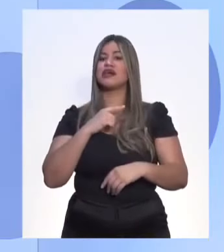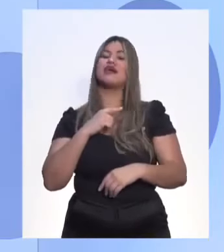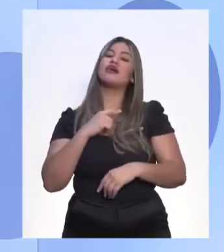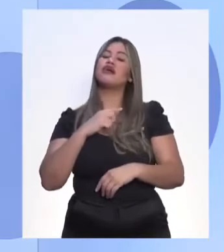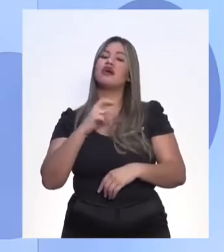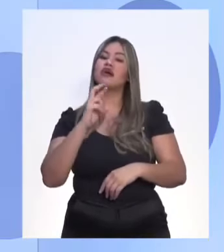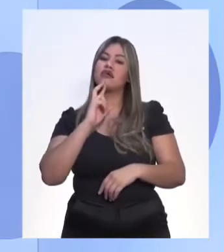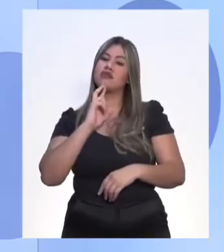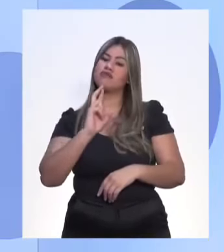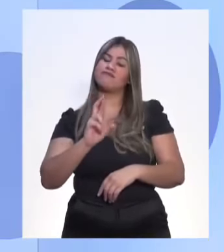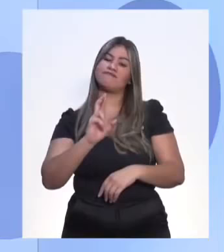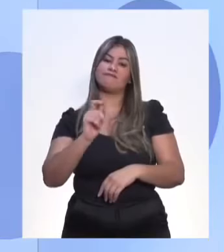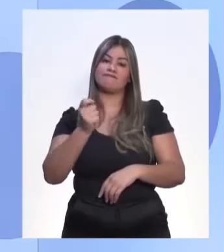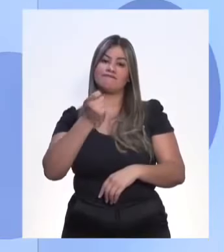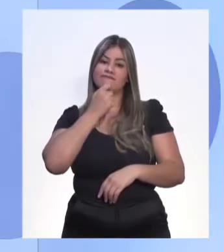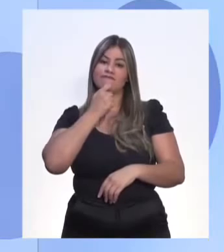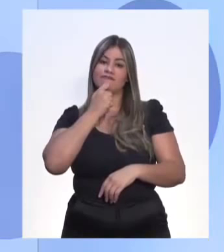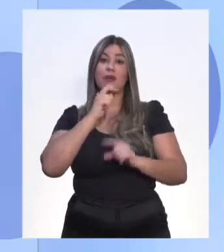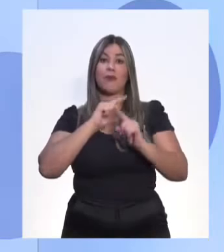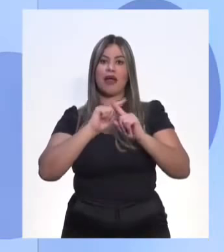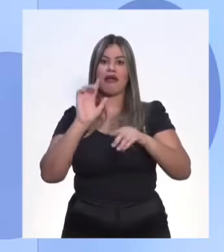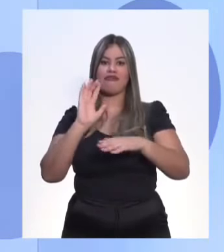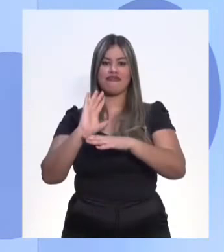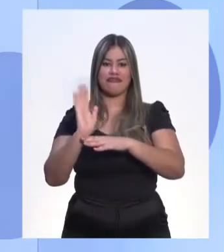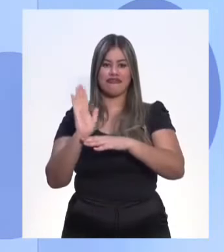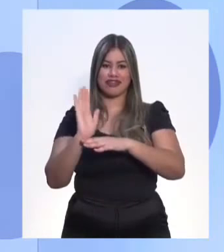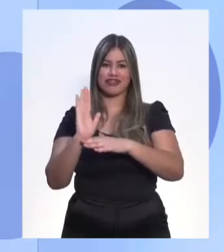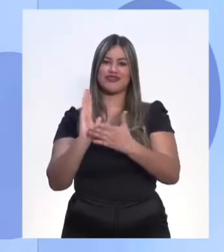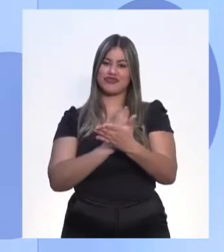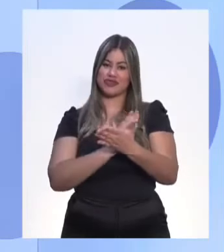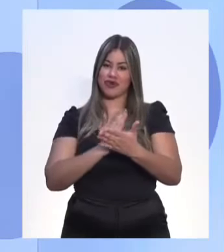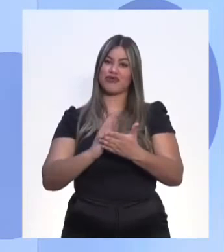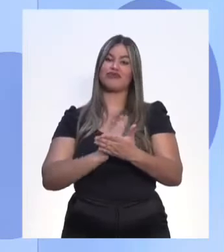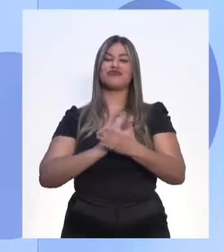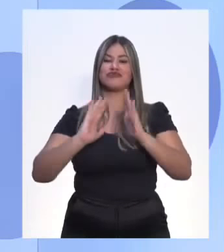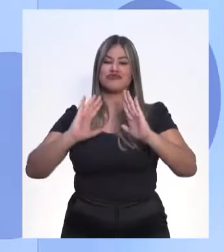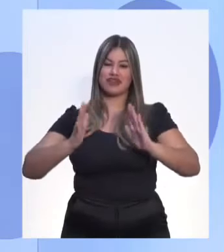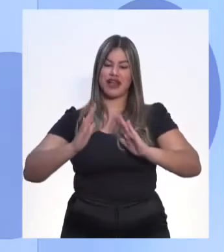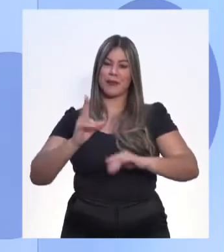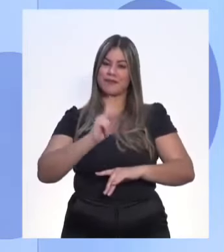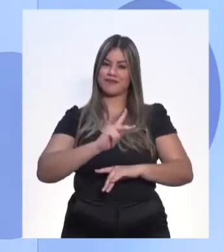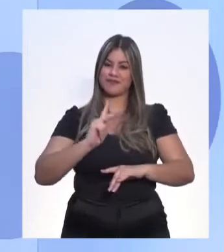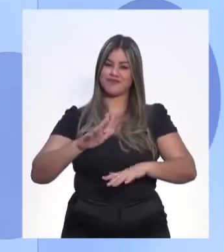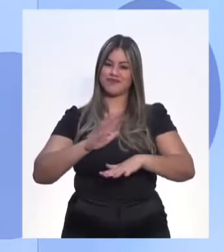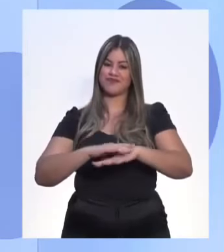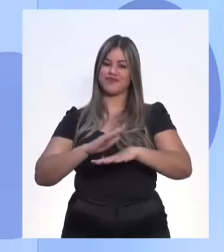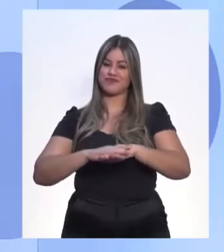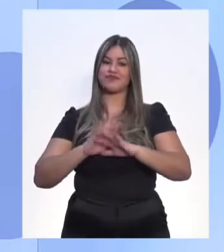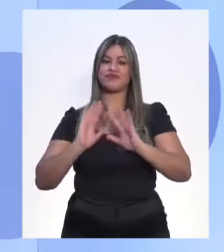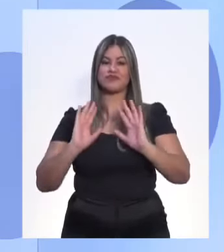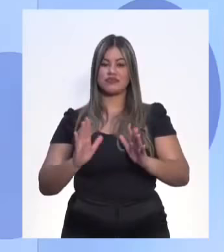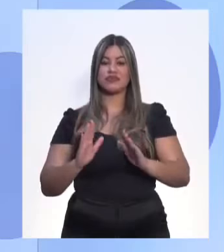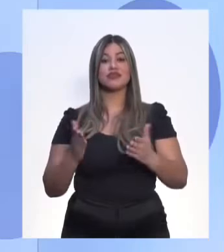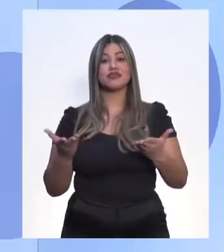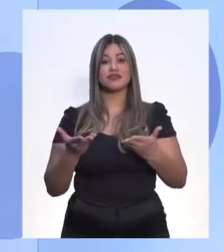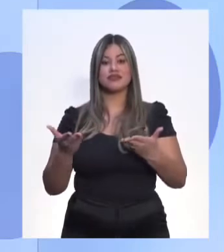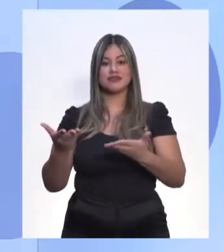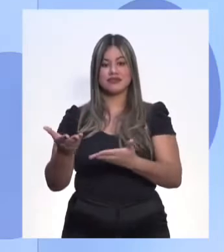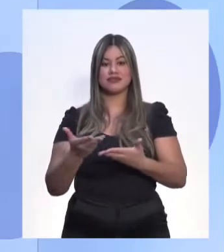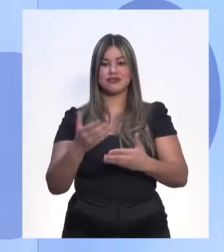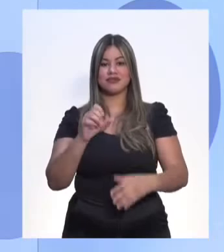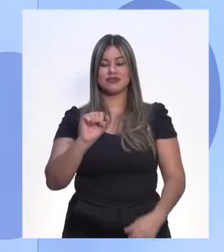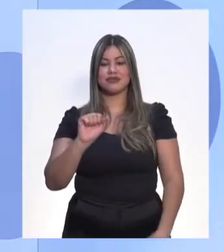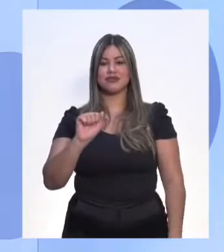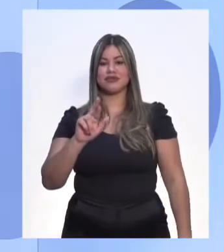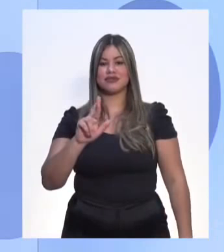não temos ainda o resultado nós já temos alguns vídeos alguns alunos alguns professores já produziram então eu queria chamar o vídeo da